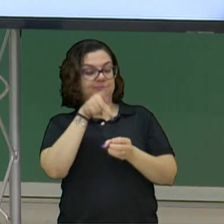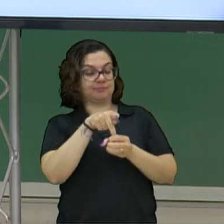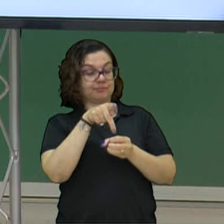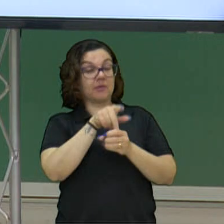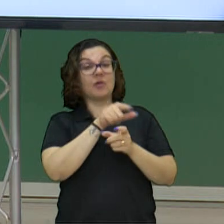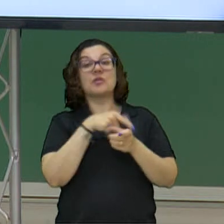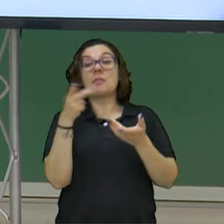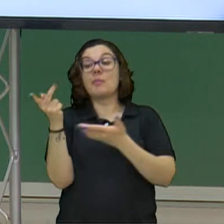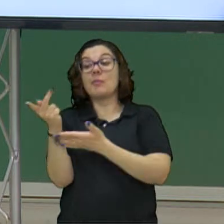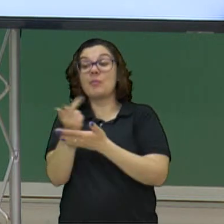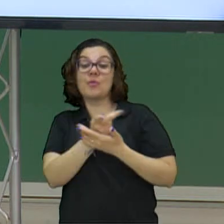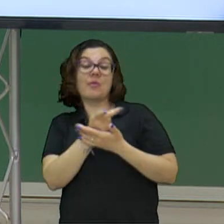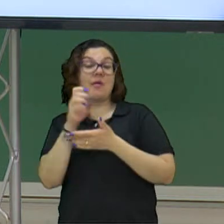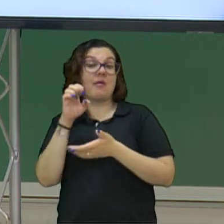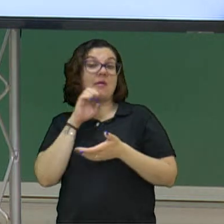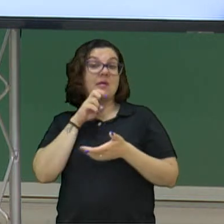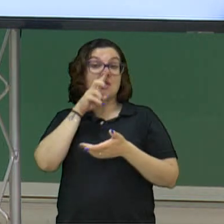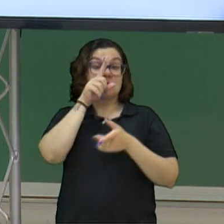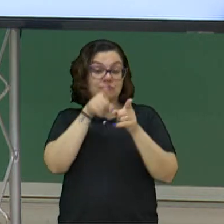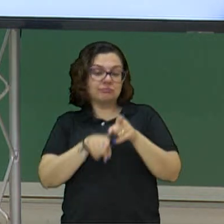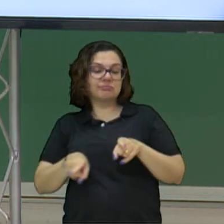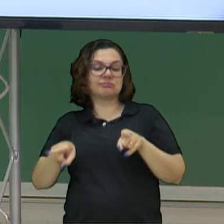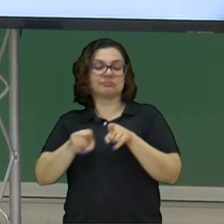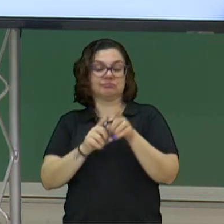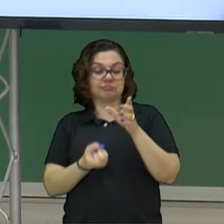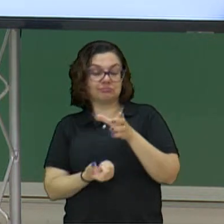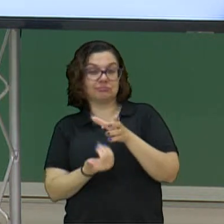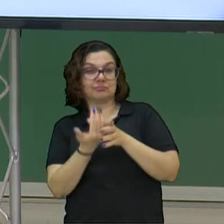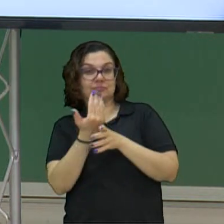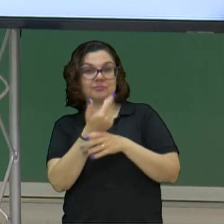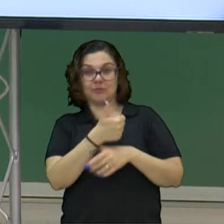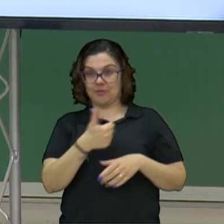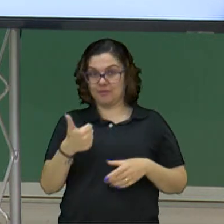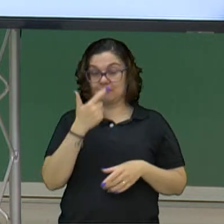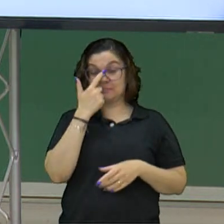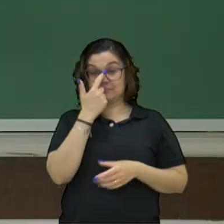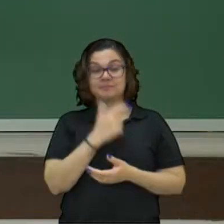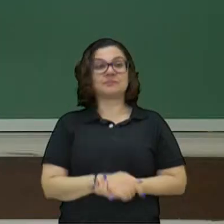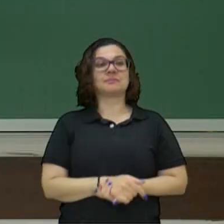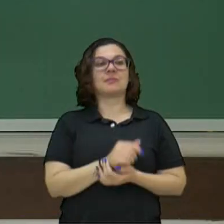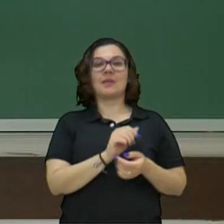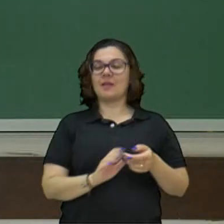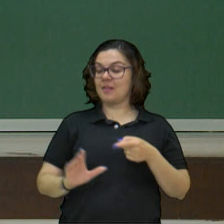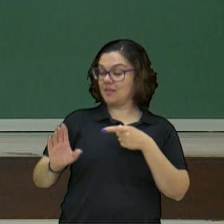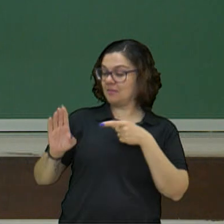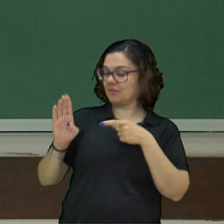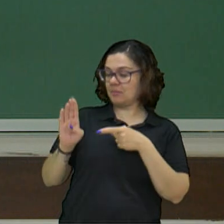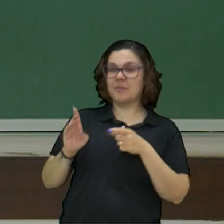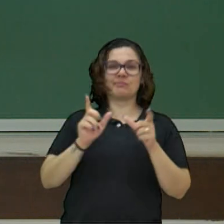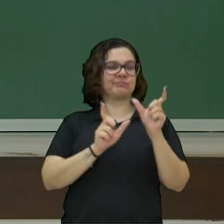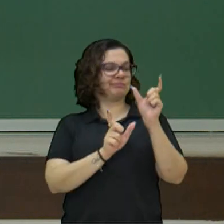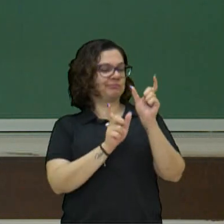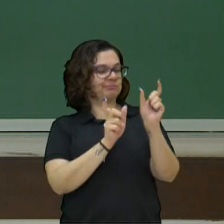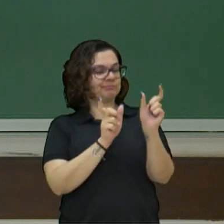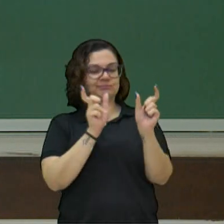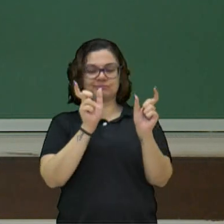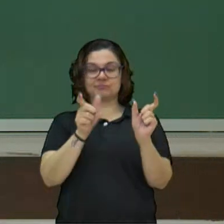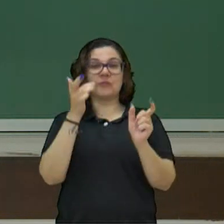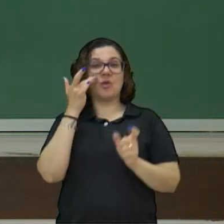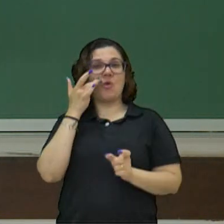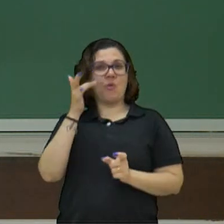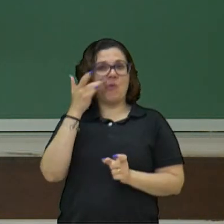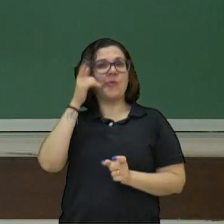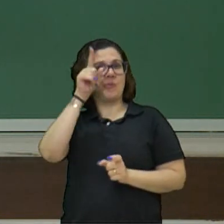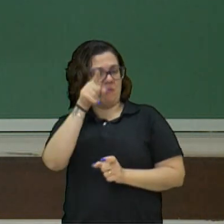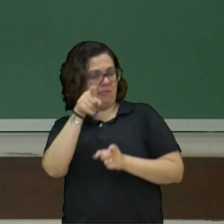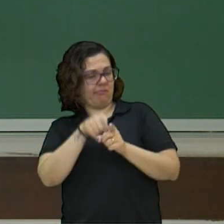buscar fontes de energia renováveis as energias limpas na letra b temos barras de ouro e aí será